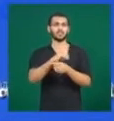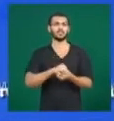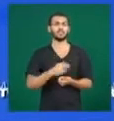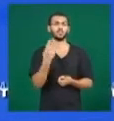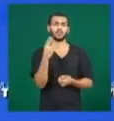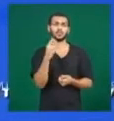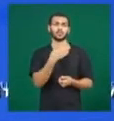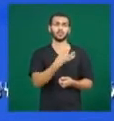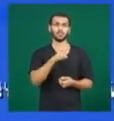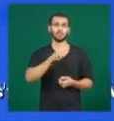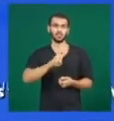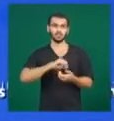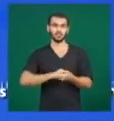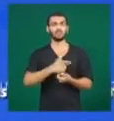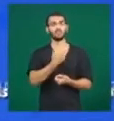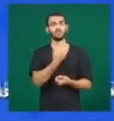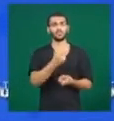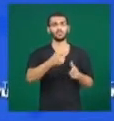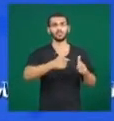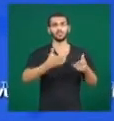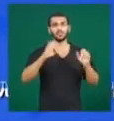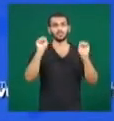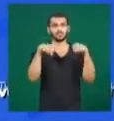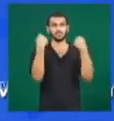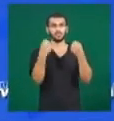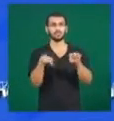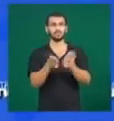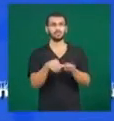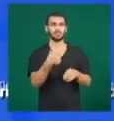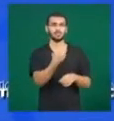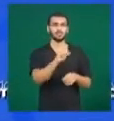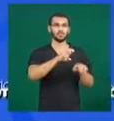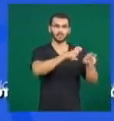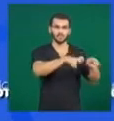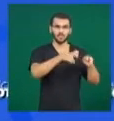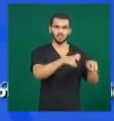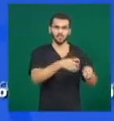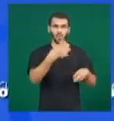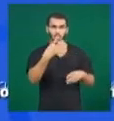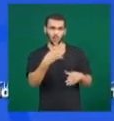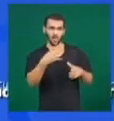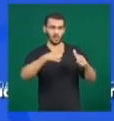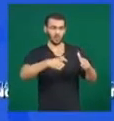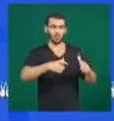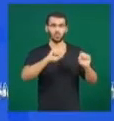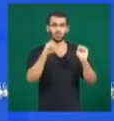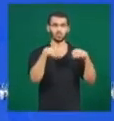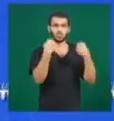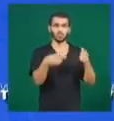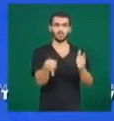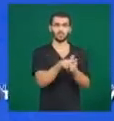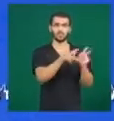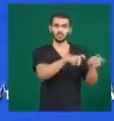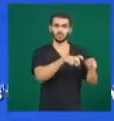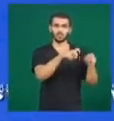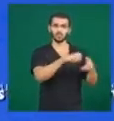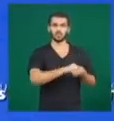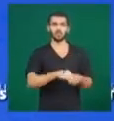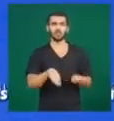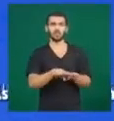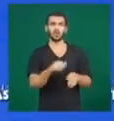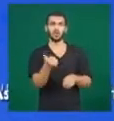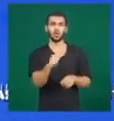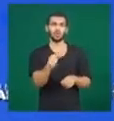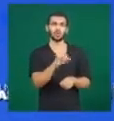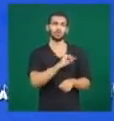Moarama, 20 no campus Educação Física, 19 no Glória, 4 no Centro Esportivo do campus Glória, 11 no Pontal e